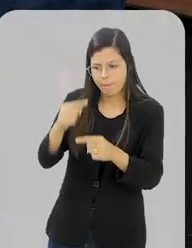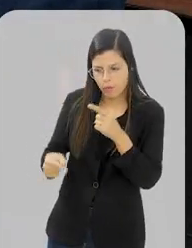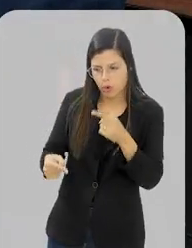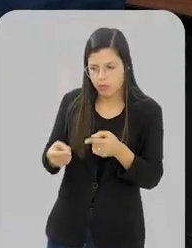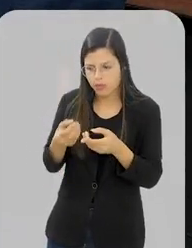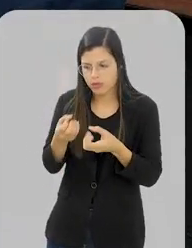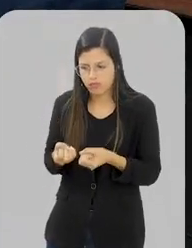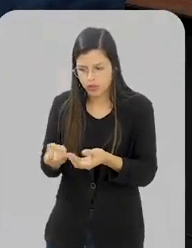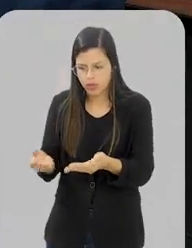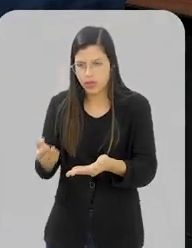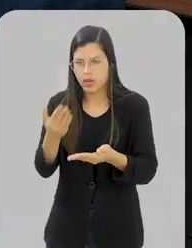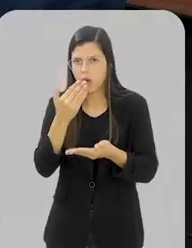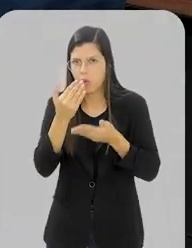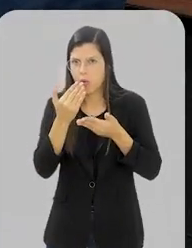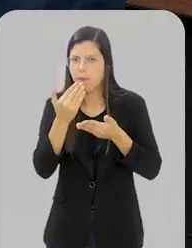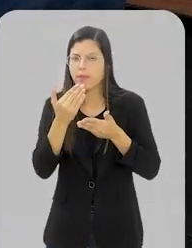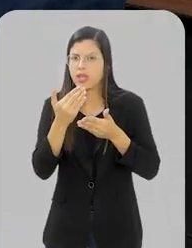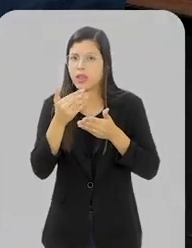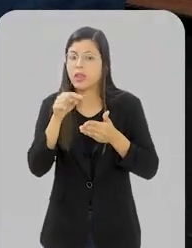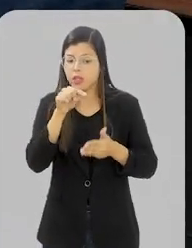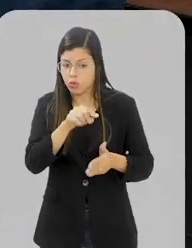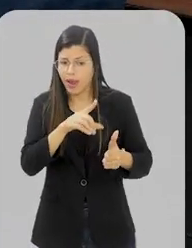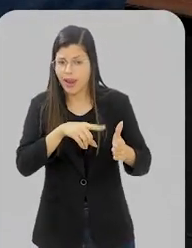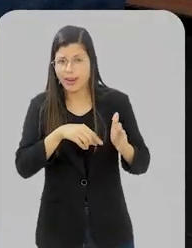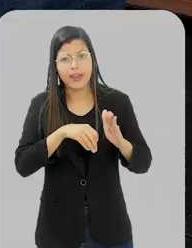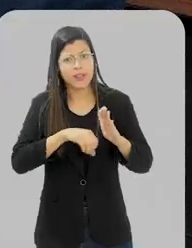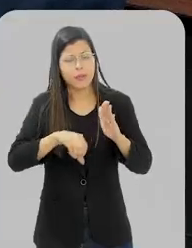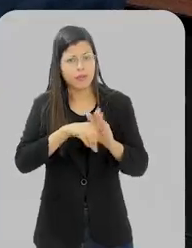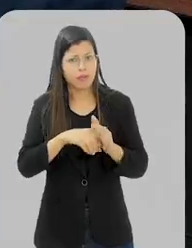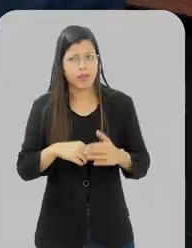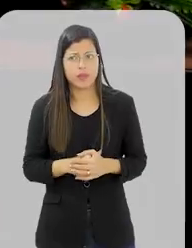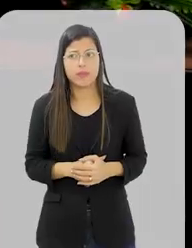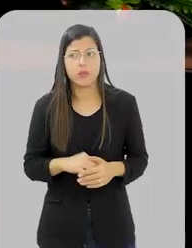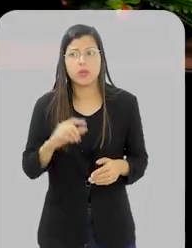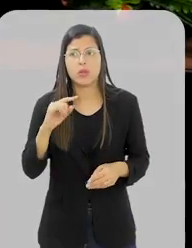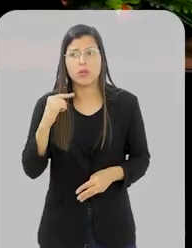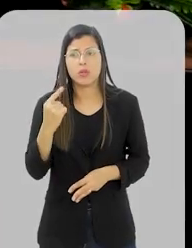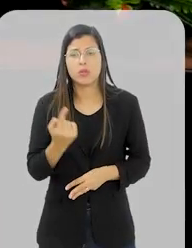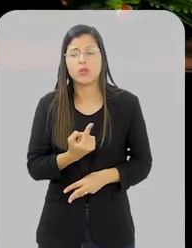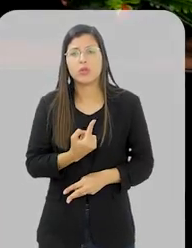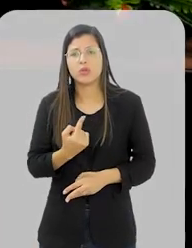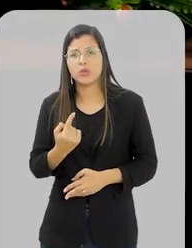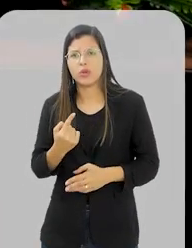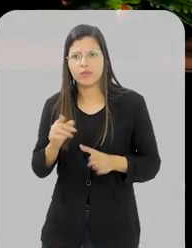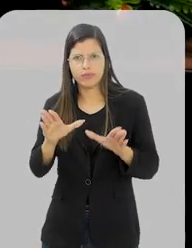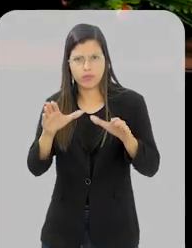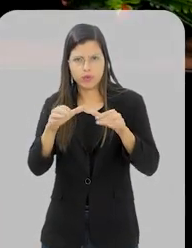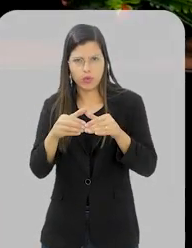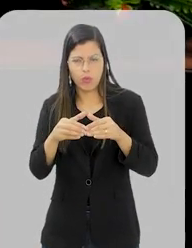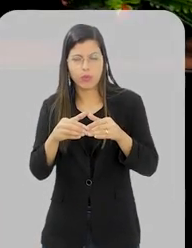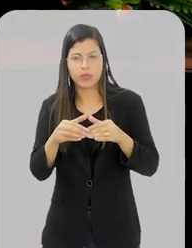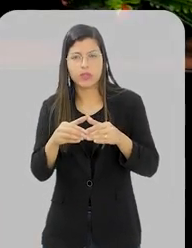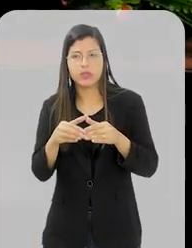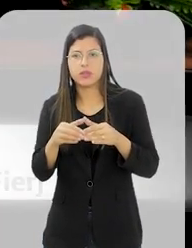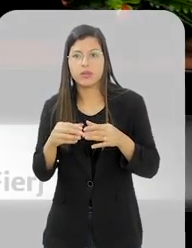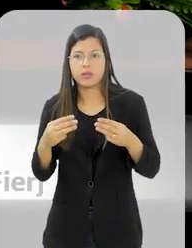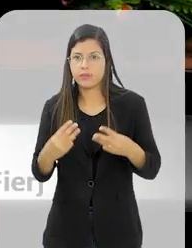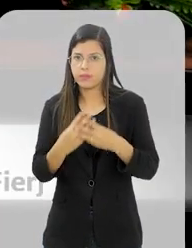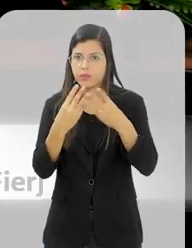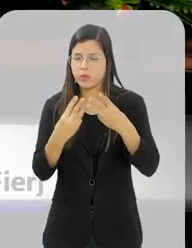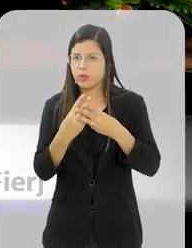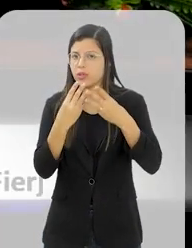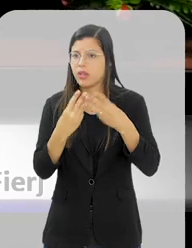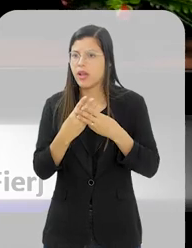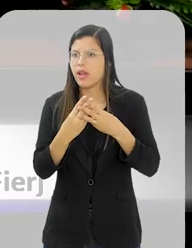aquele que proíbe eu acho que a a nós da Comunidade Judaica temos uma uma uma uma uma